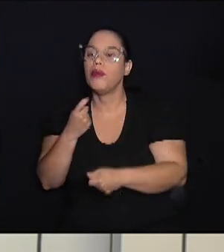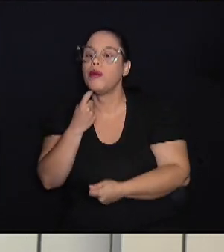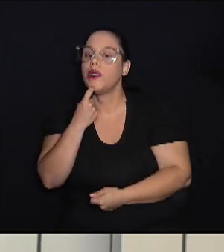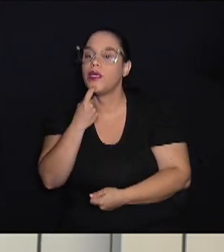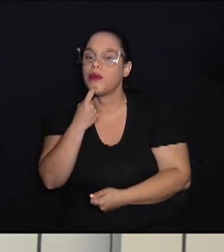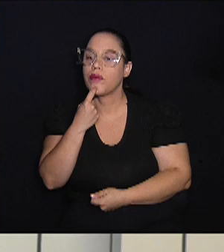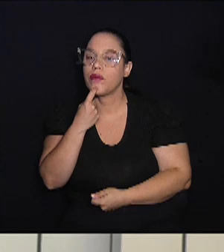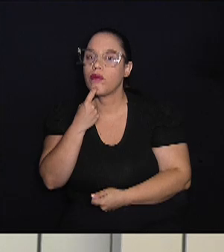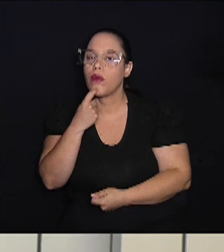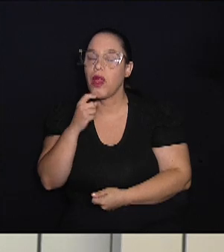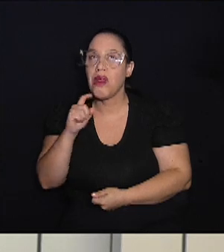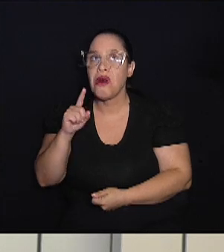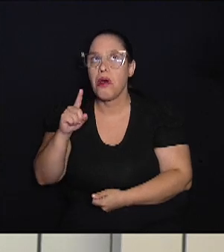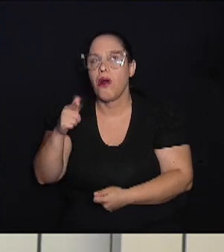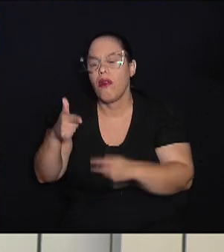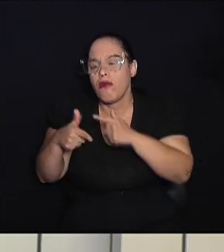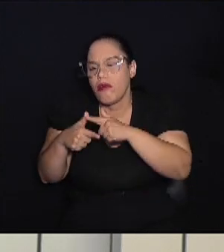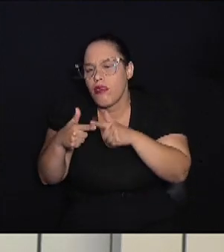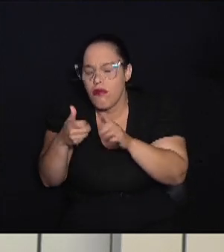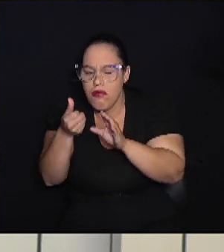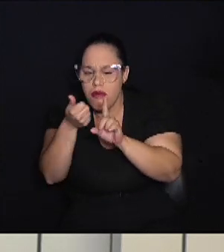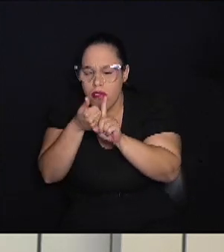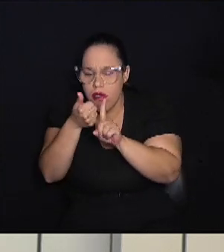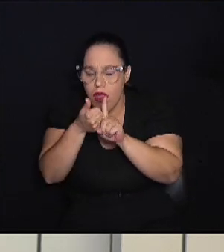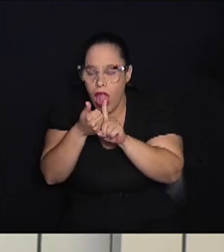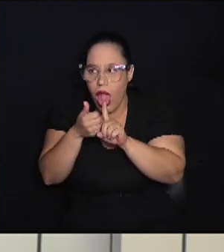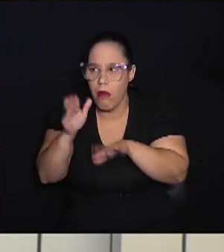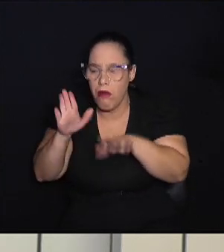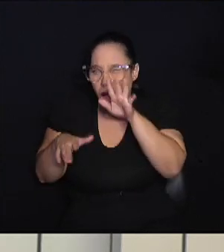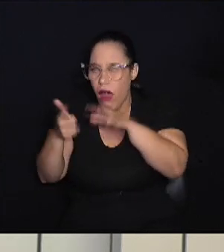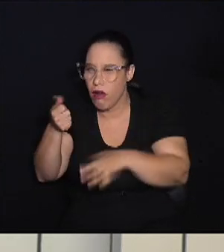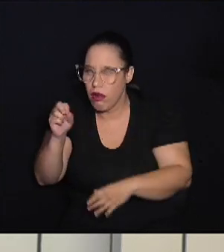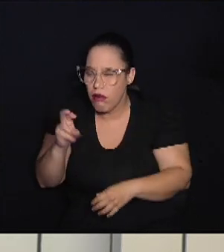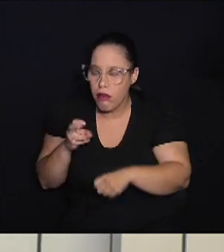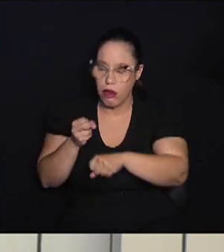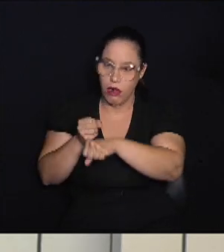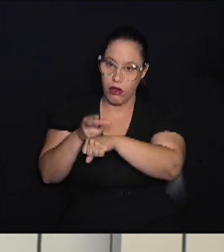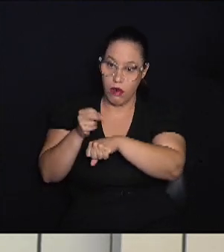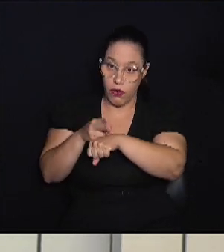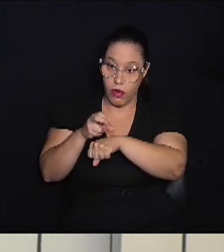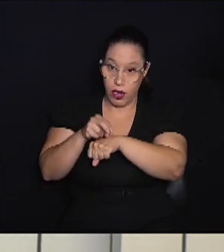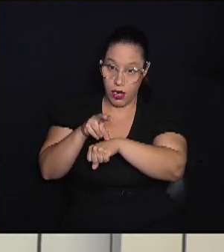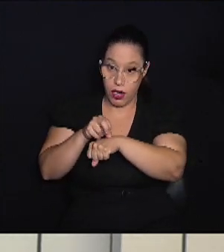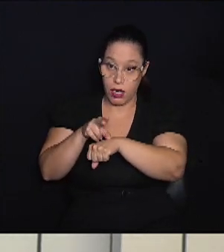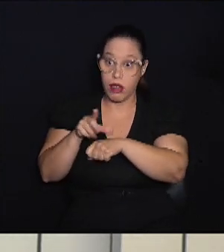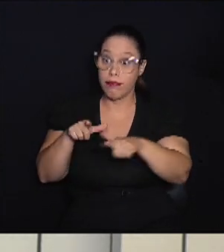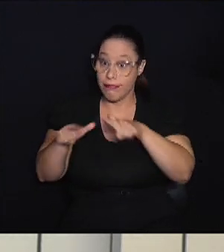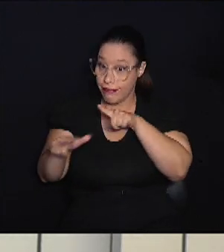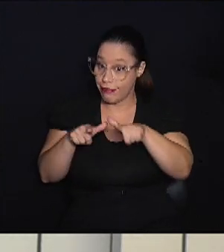semestre, está com a previsão de contratação de 150 vagas de trabalho.